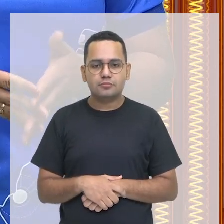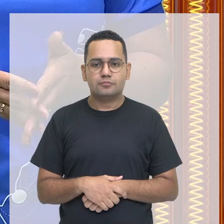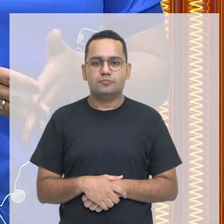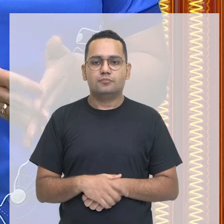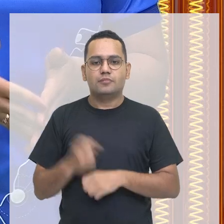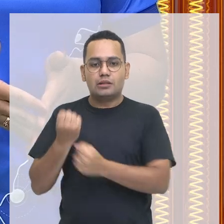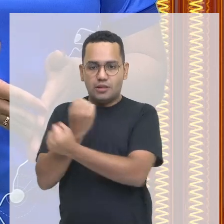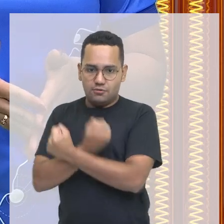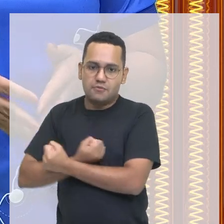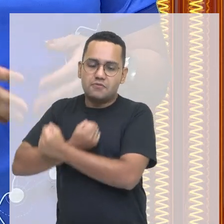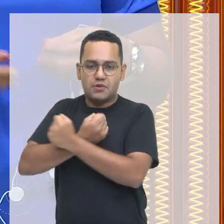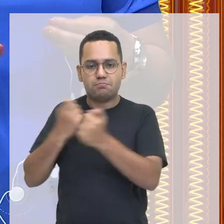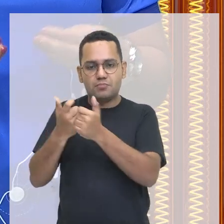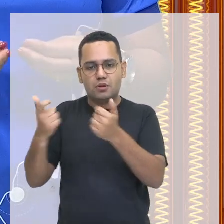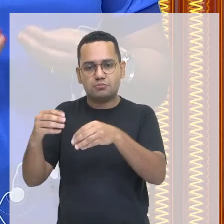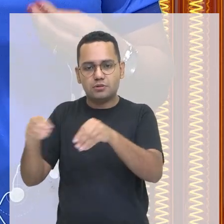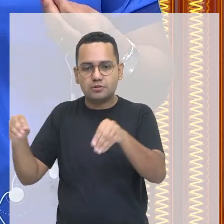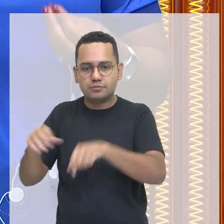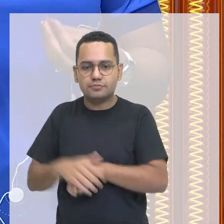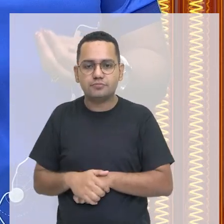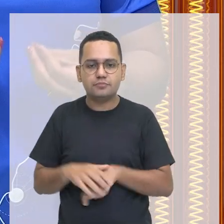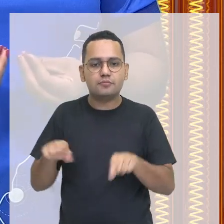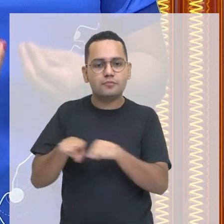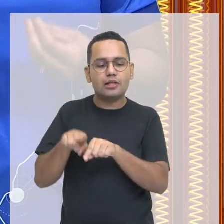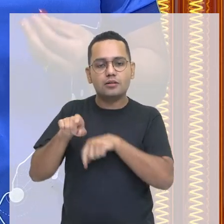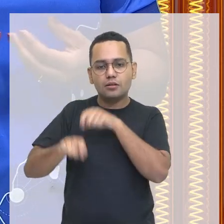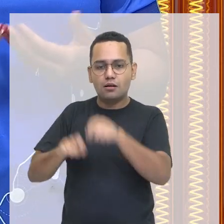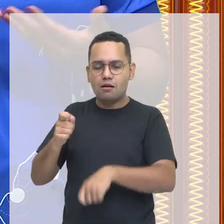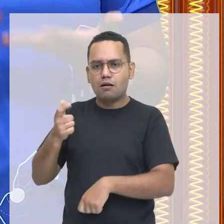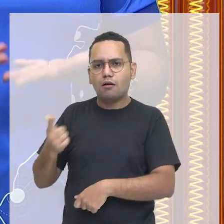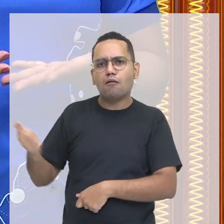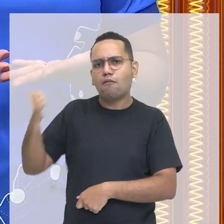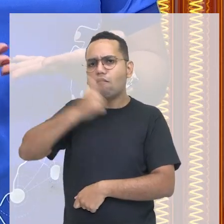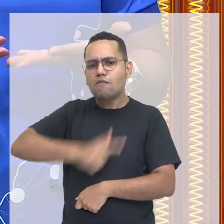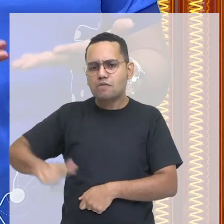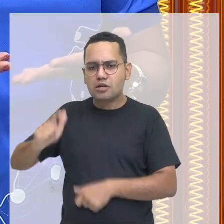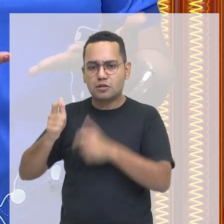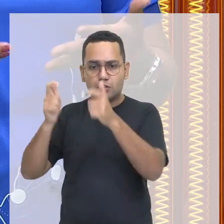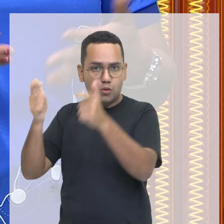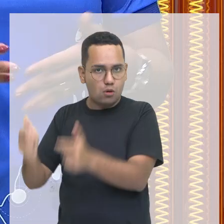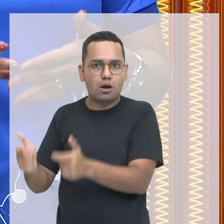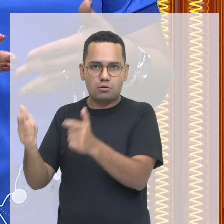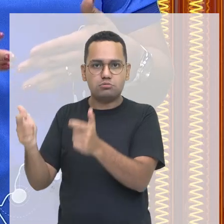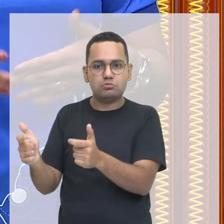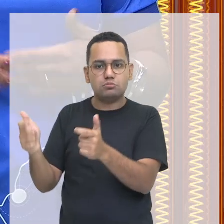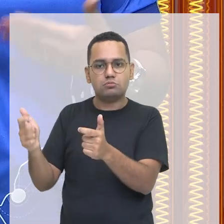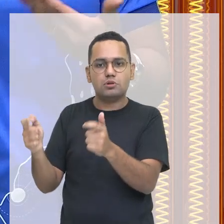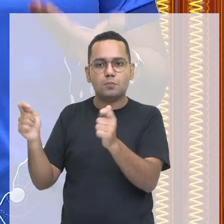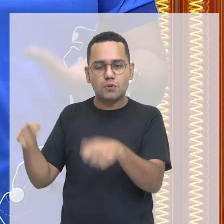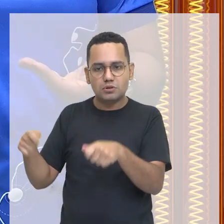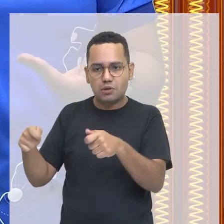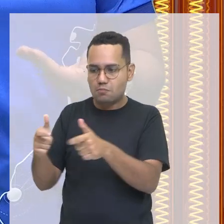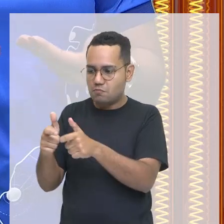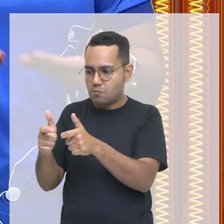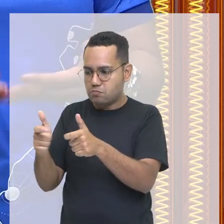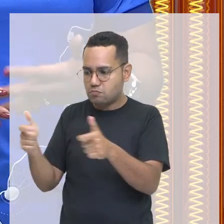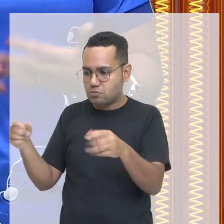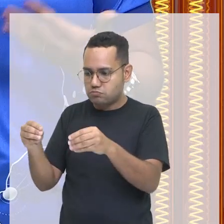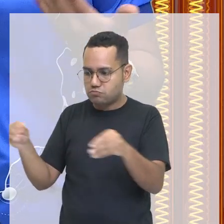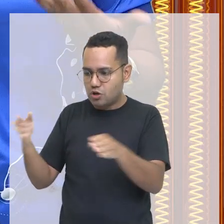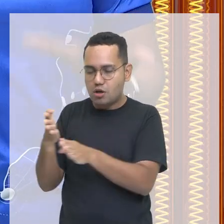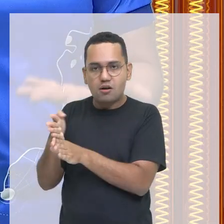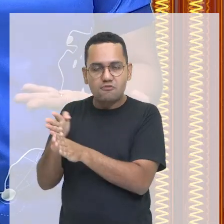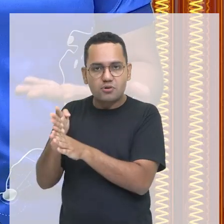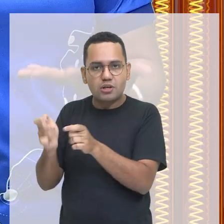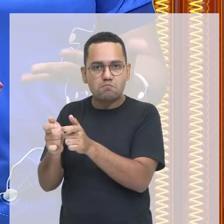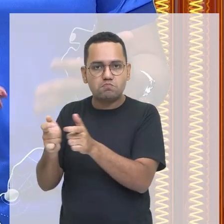a defesa do território e também a conquista do espaço vital. Ou seja, quando se fala de expandir o território, é